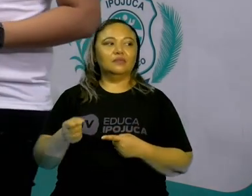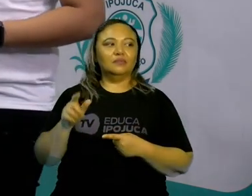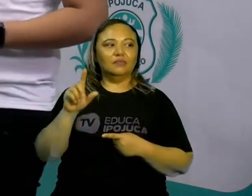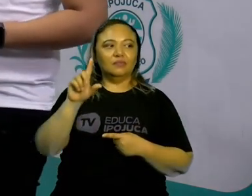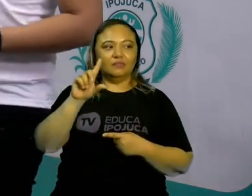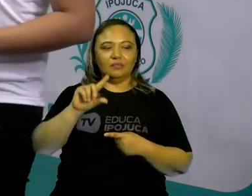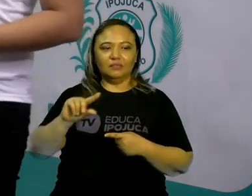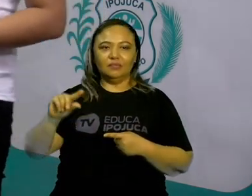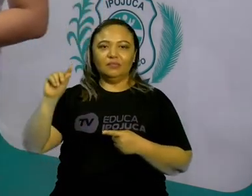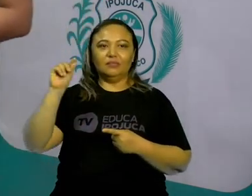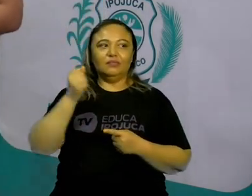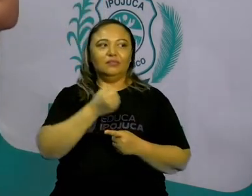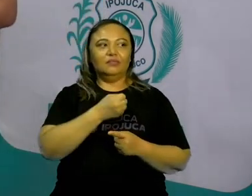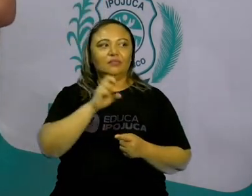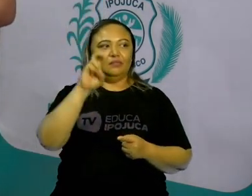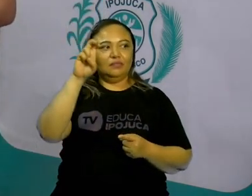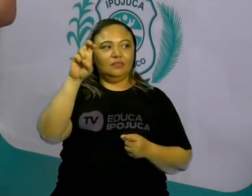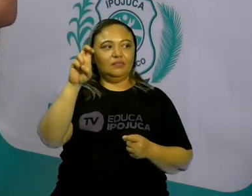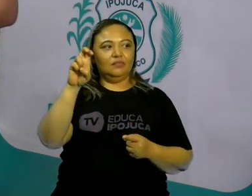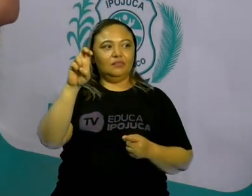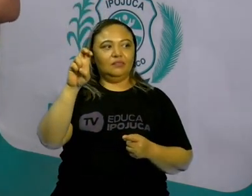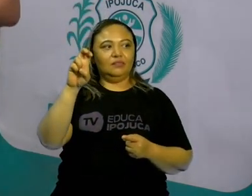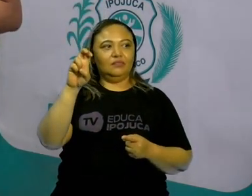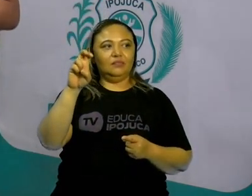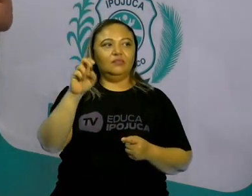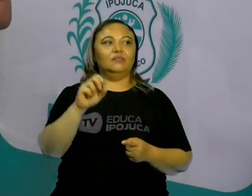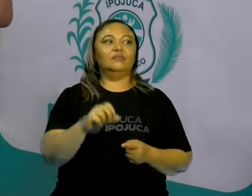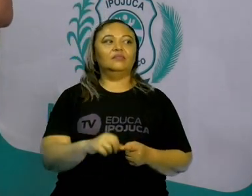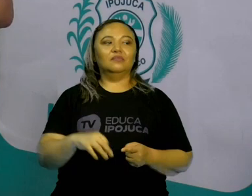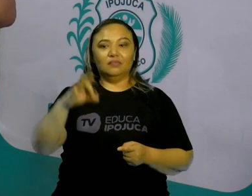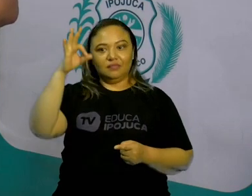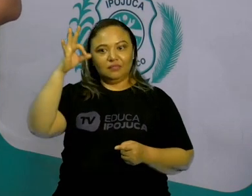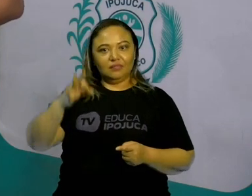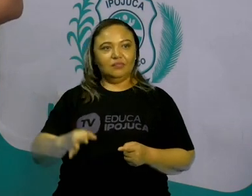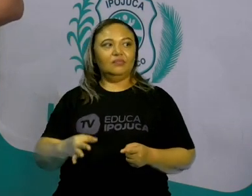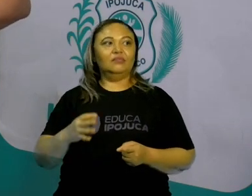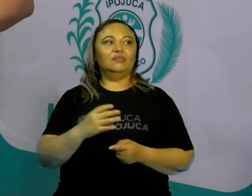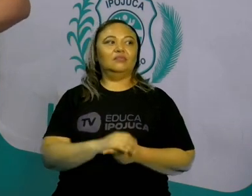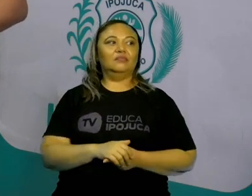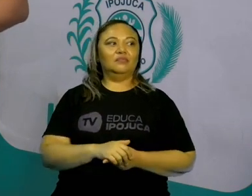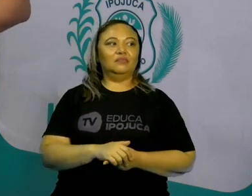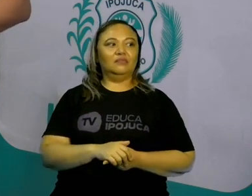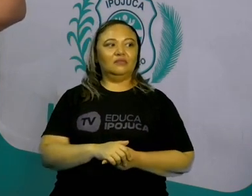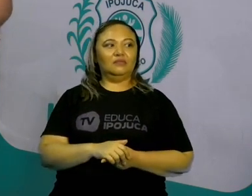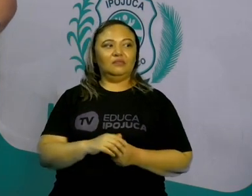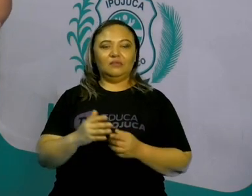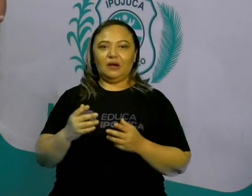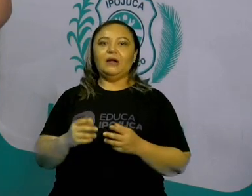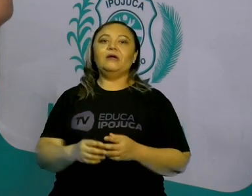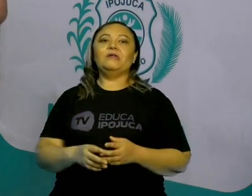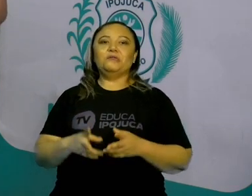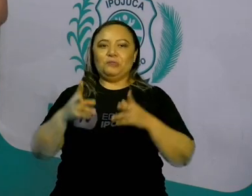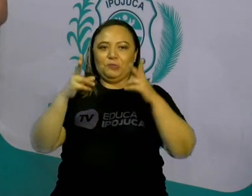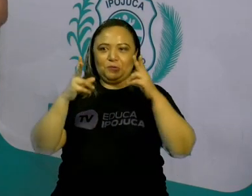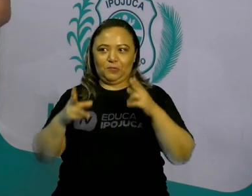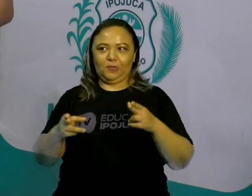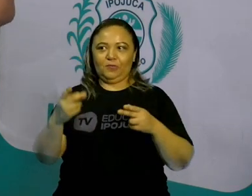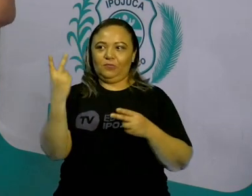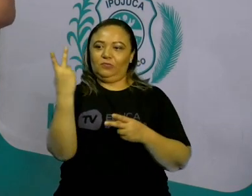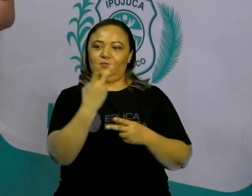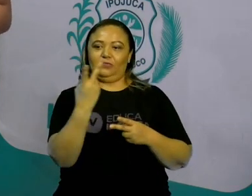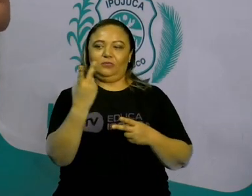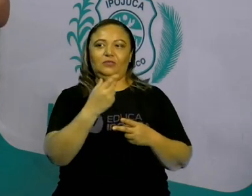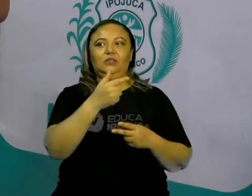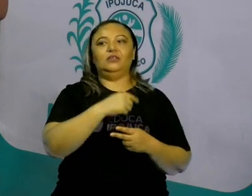agora. 5. Também acertou. Agora dê empate. Julieta vai ter que decidir